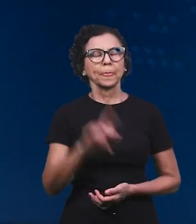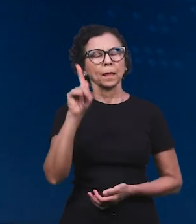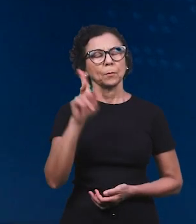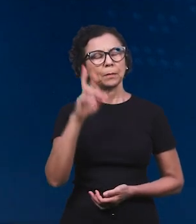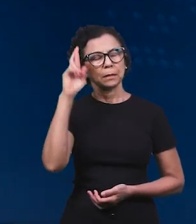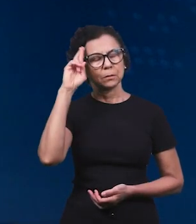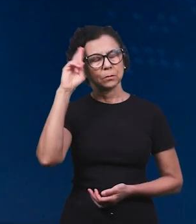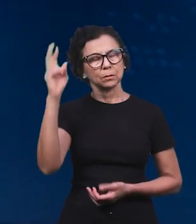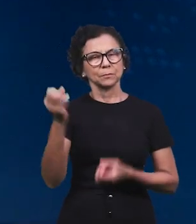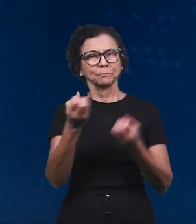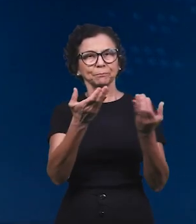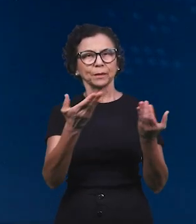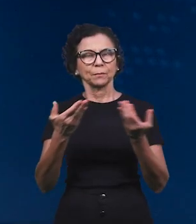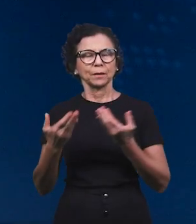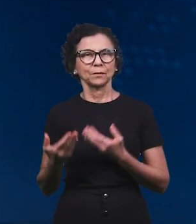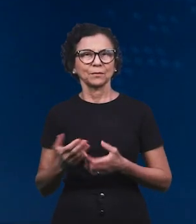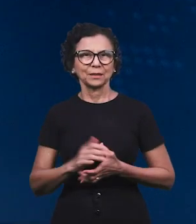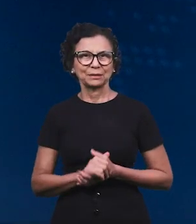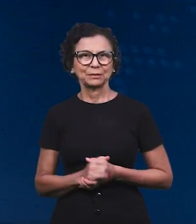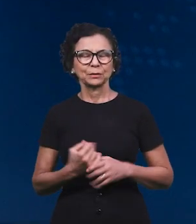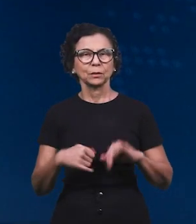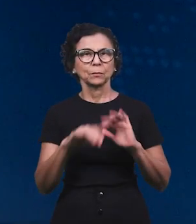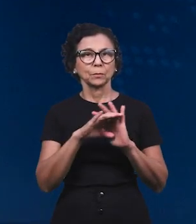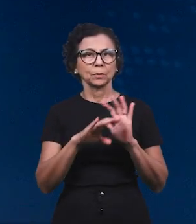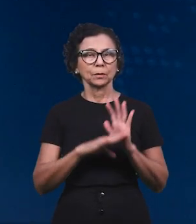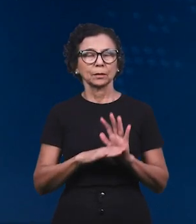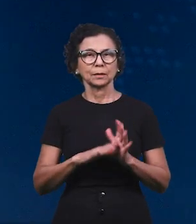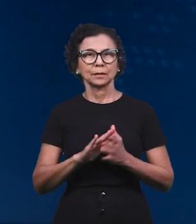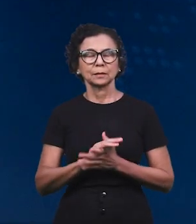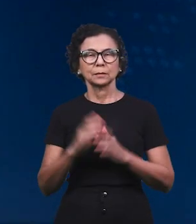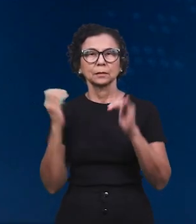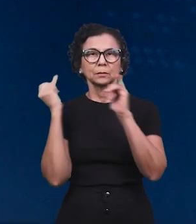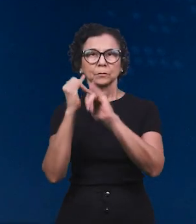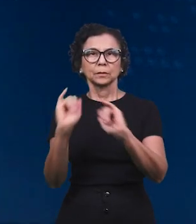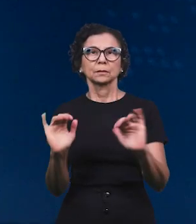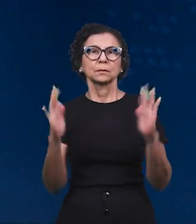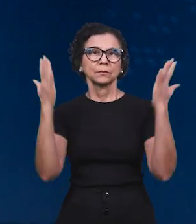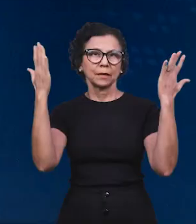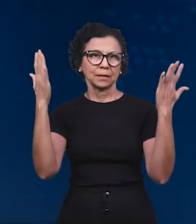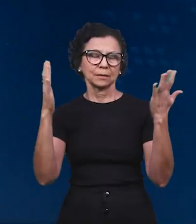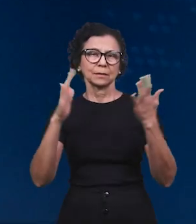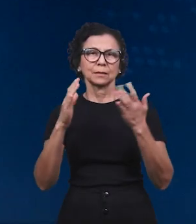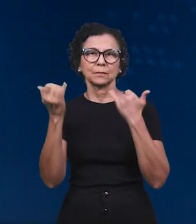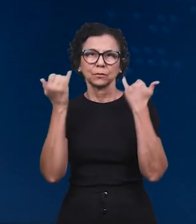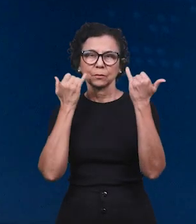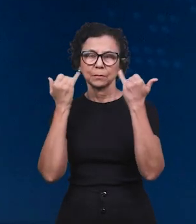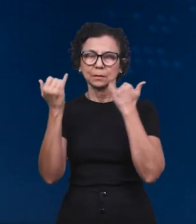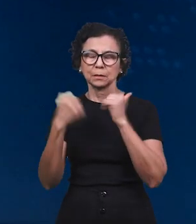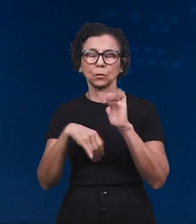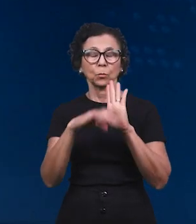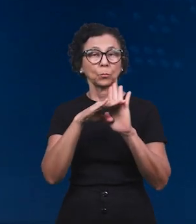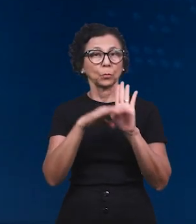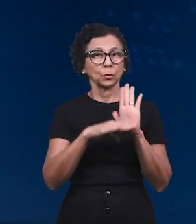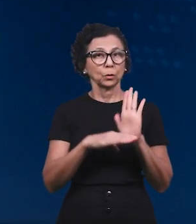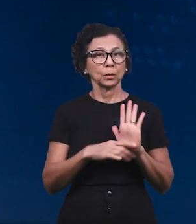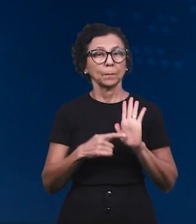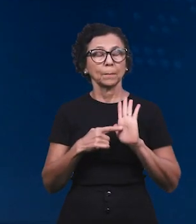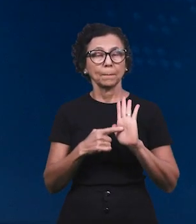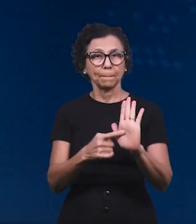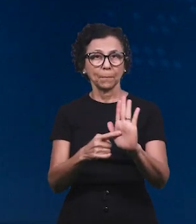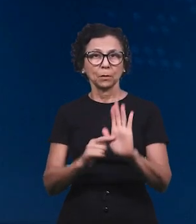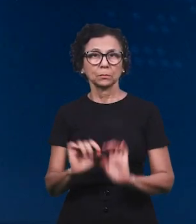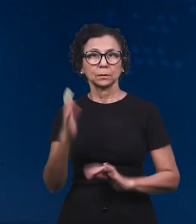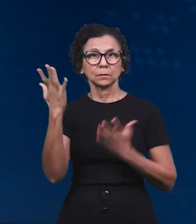A paz do Senhor, sejam bem-vindos a mais uma edição do Painel Trombetas e Festas, programa que aborda os sinais